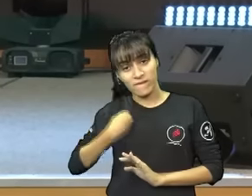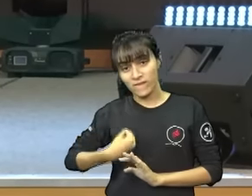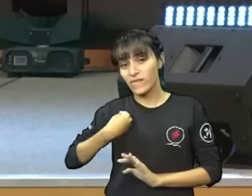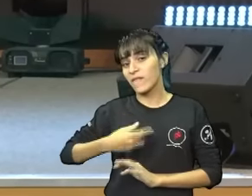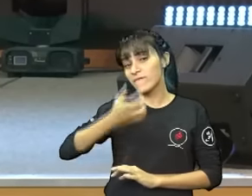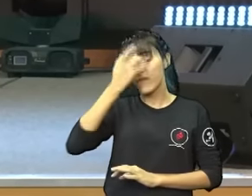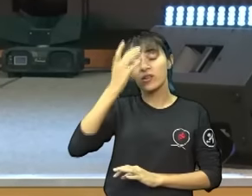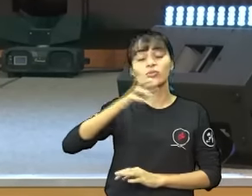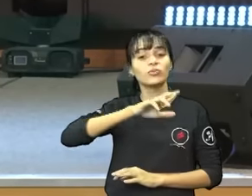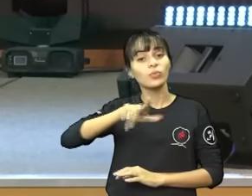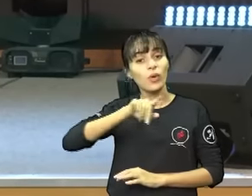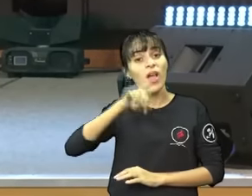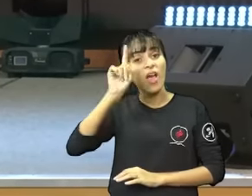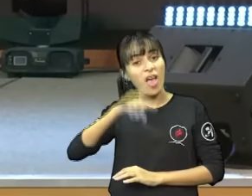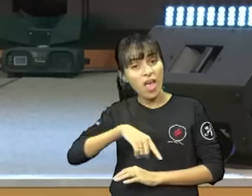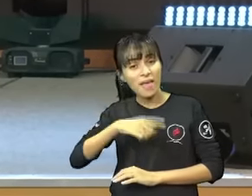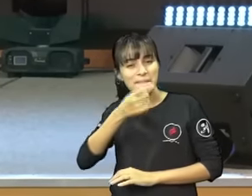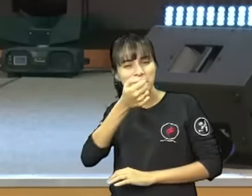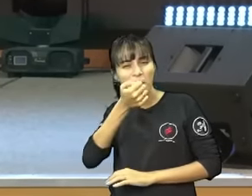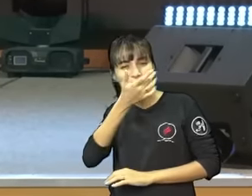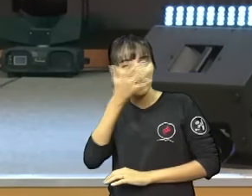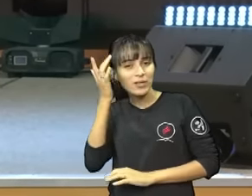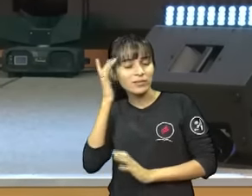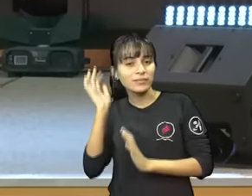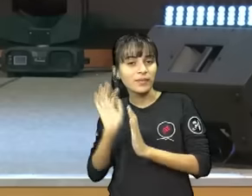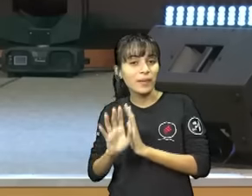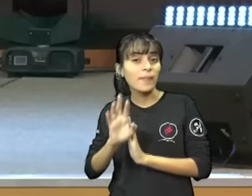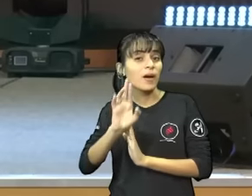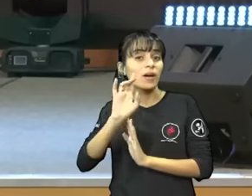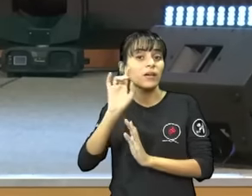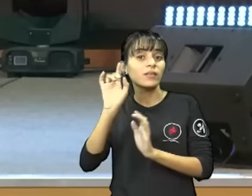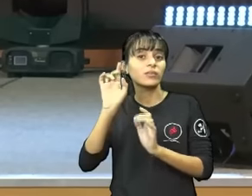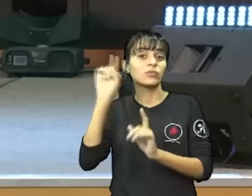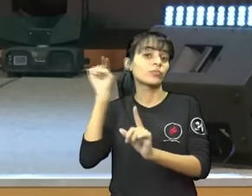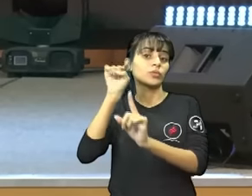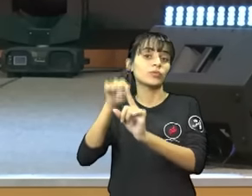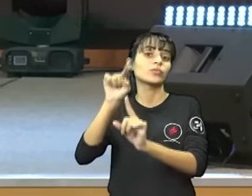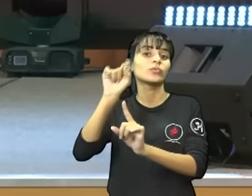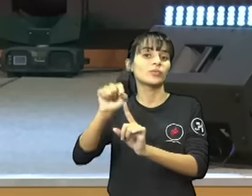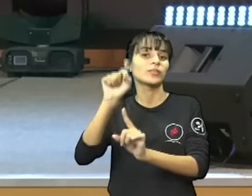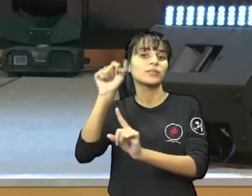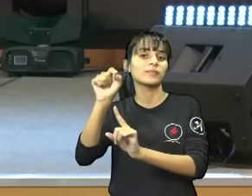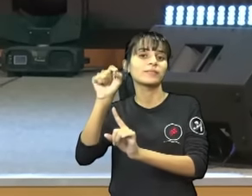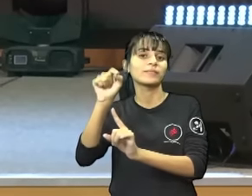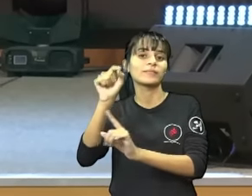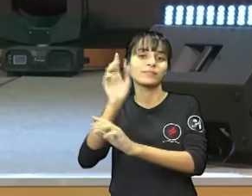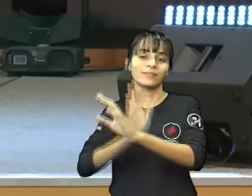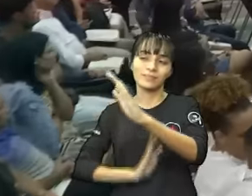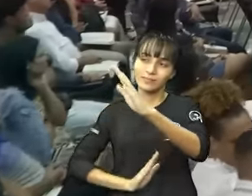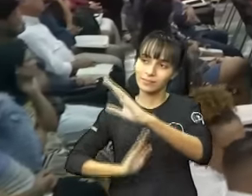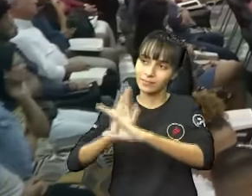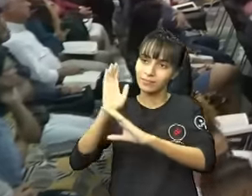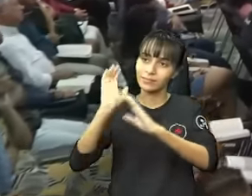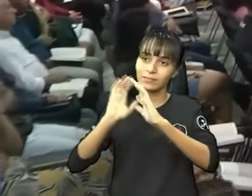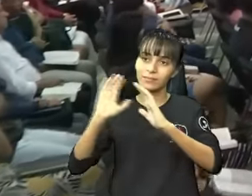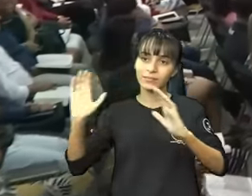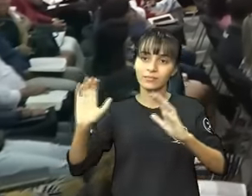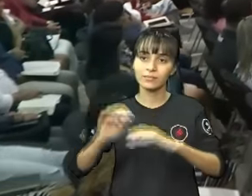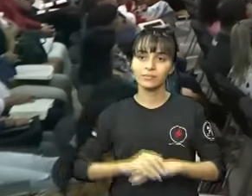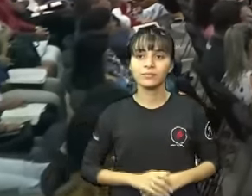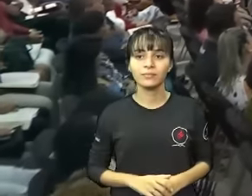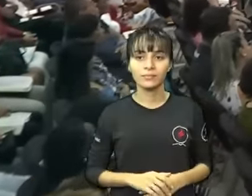é o da minoria Mas qual é o resultado conduz à Vida